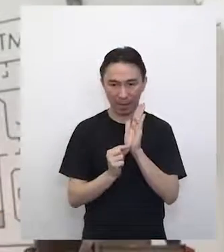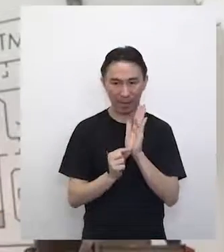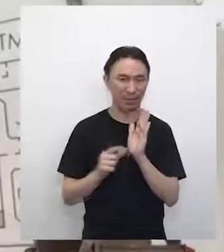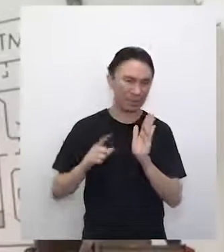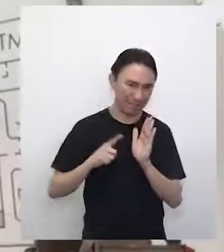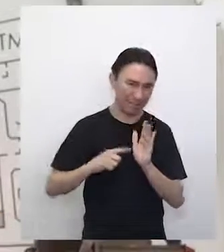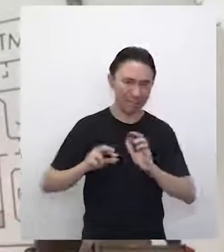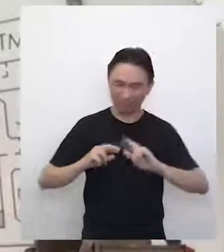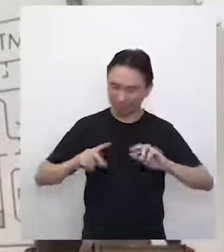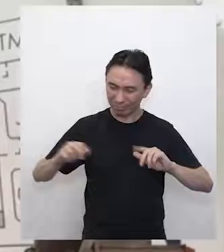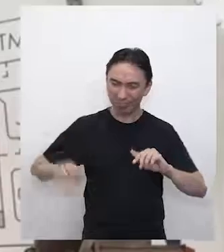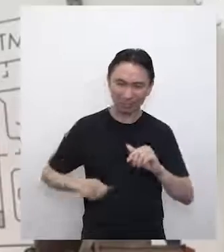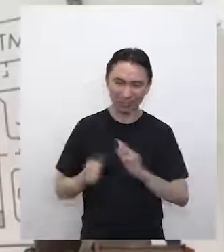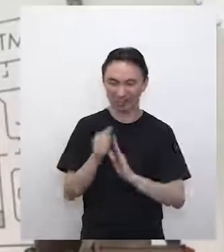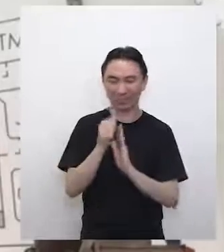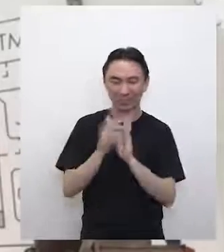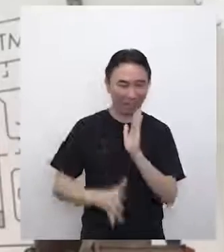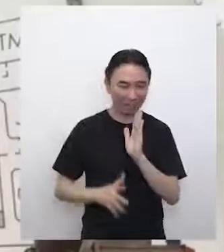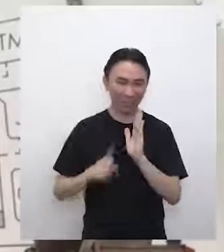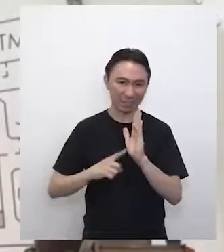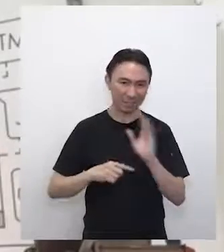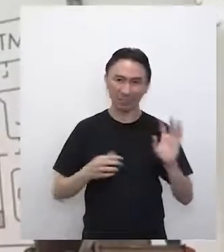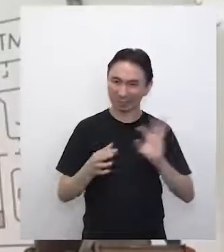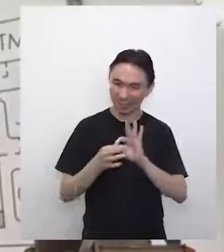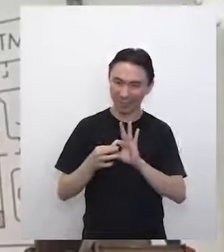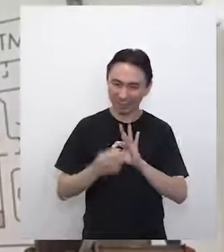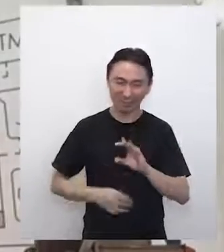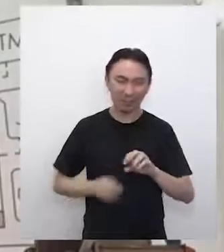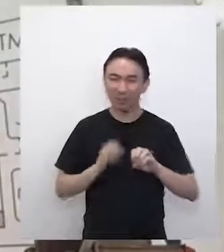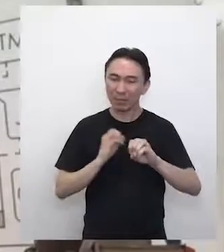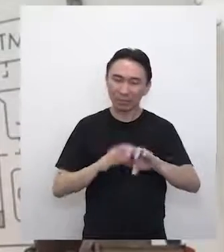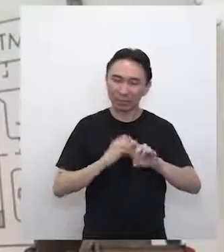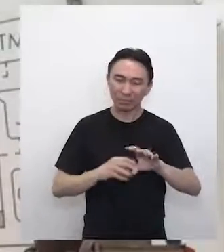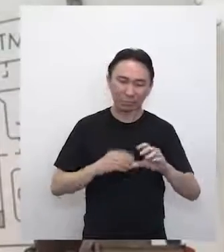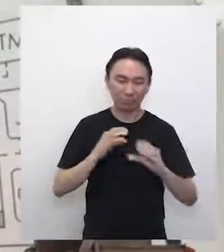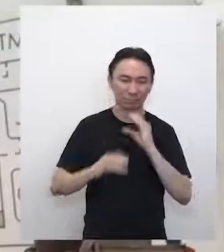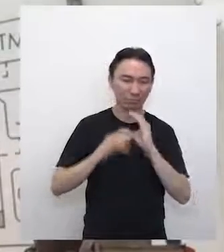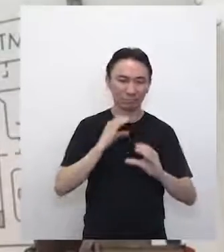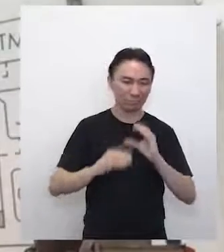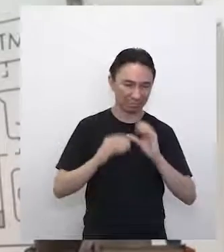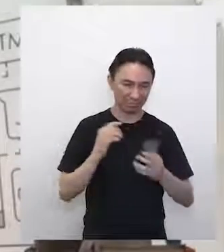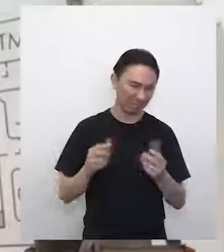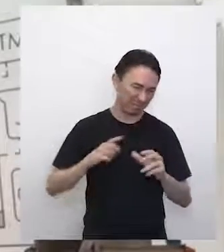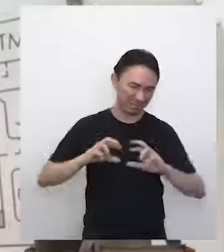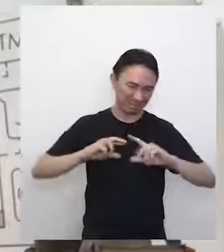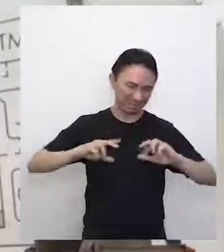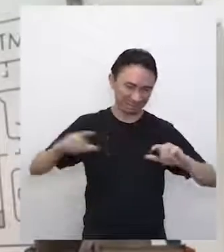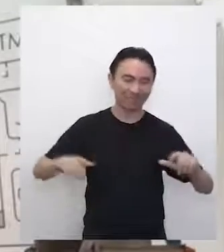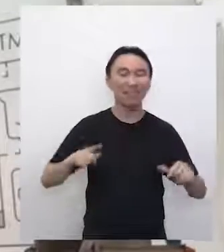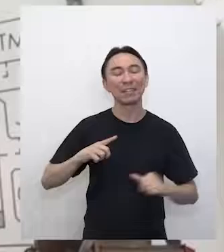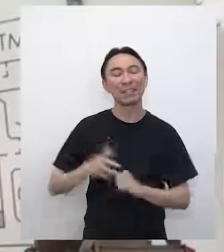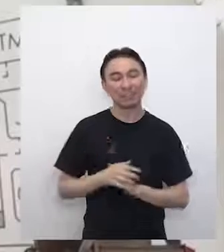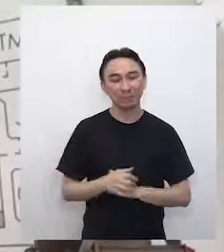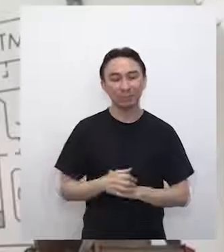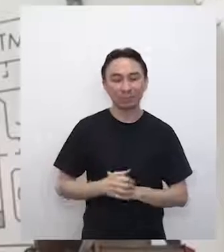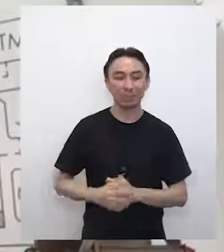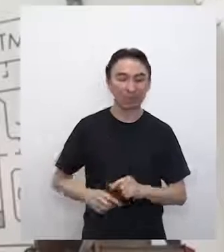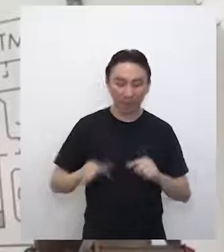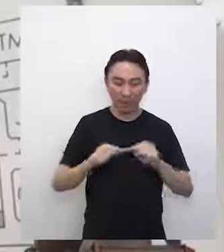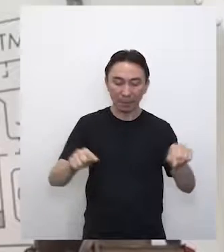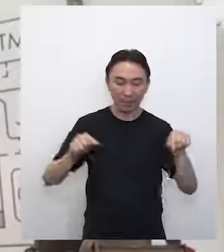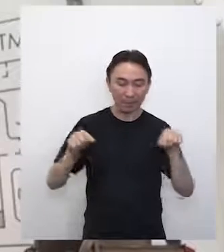a educomunicação, e a gente produz muitas coisas audiovisuais. A sala 6, o espaço 6,